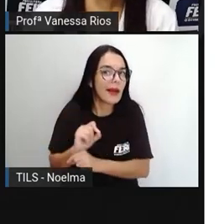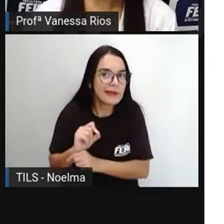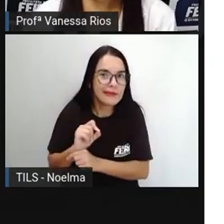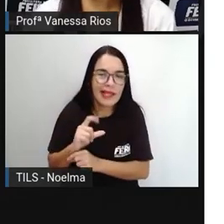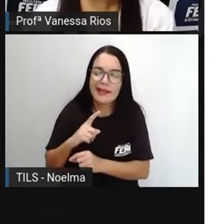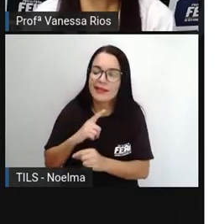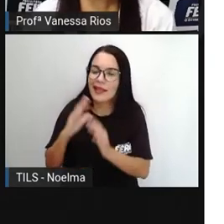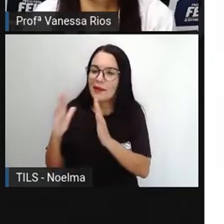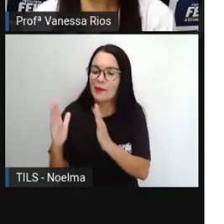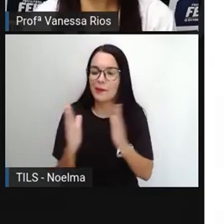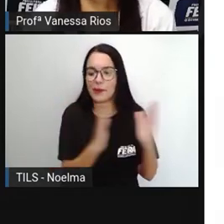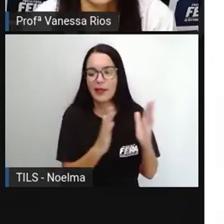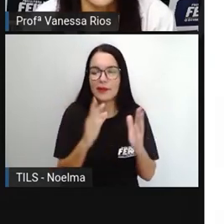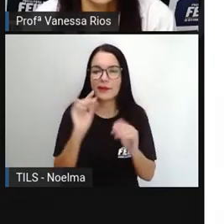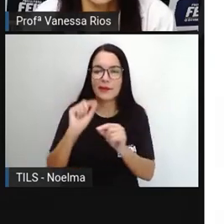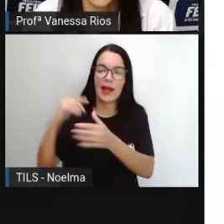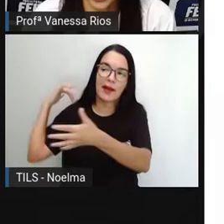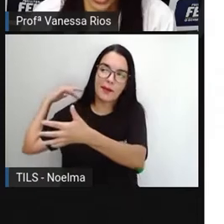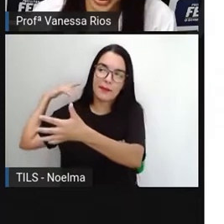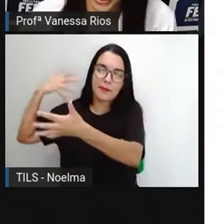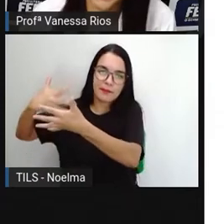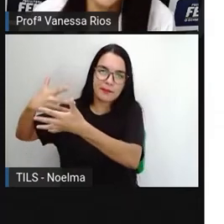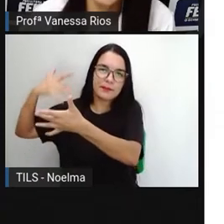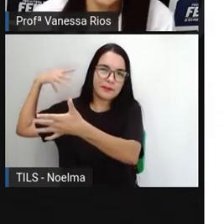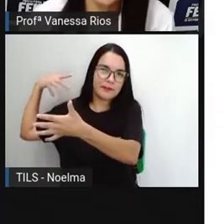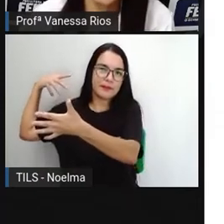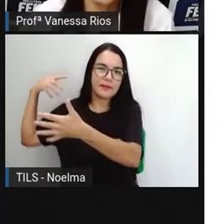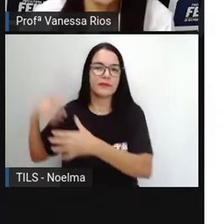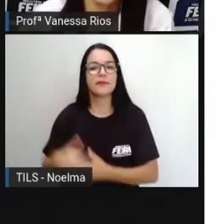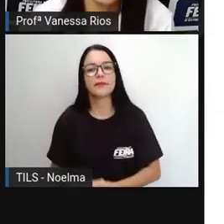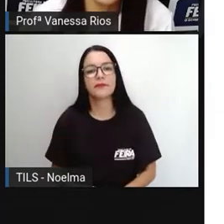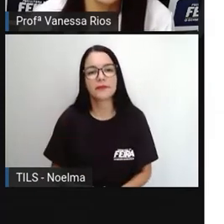dentro desse período da pré-história.